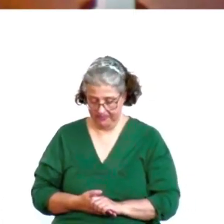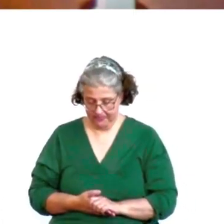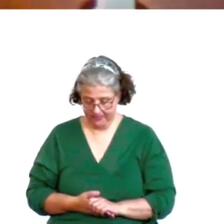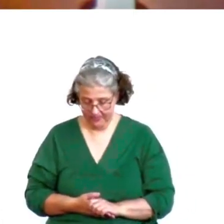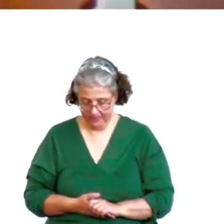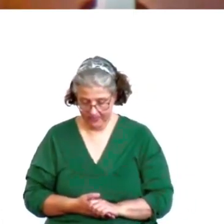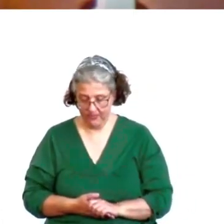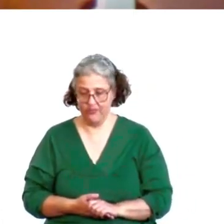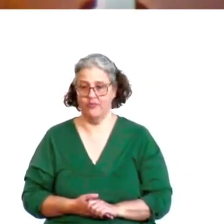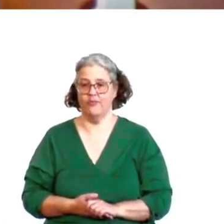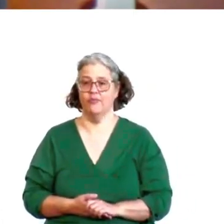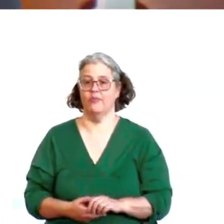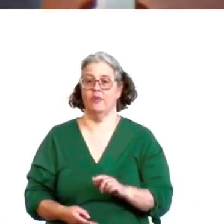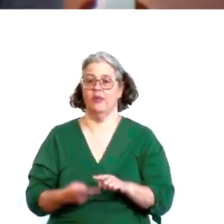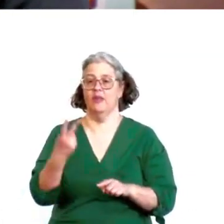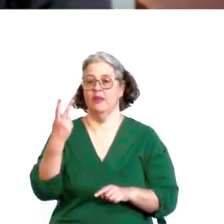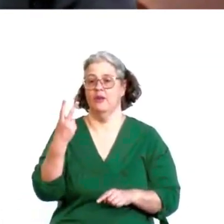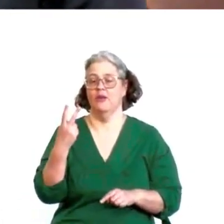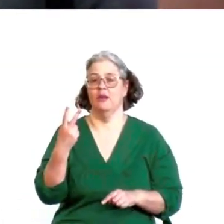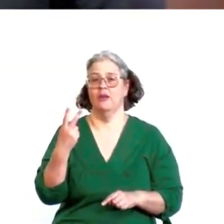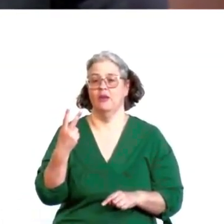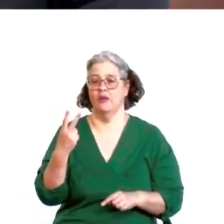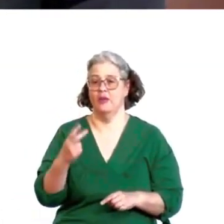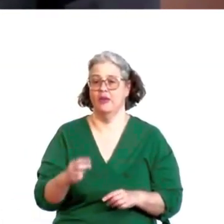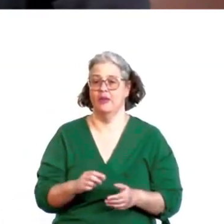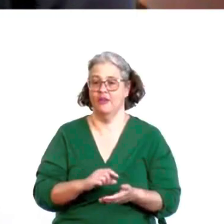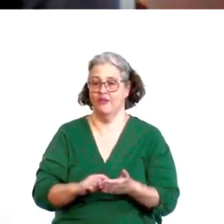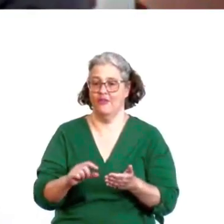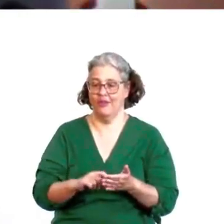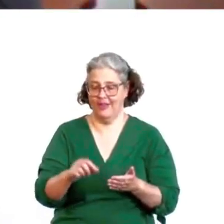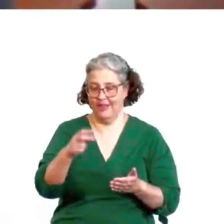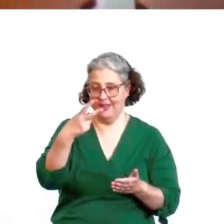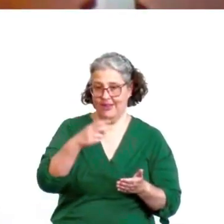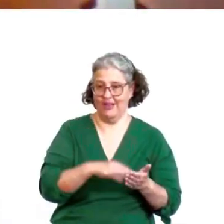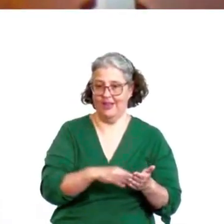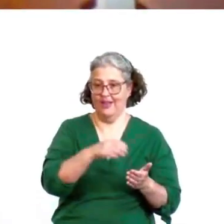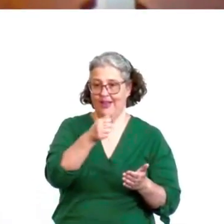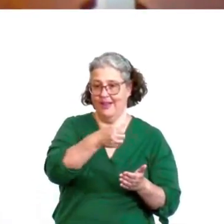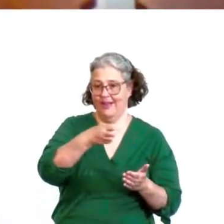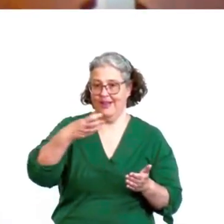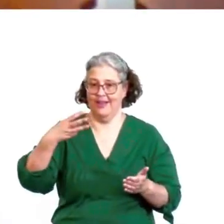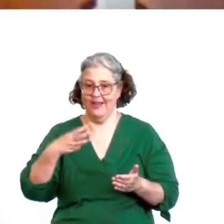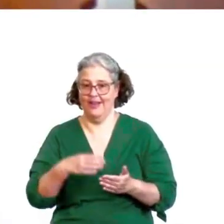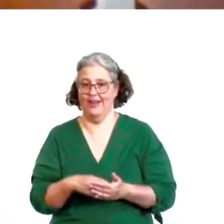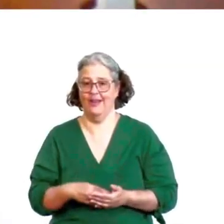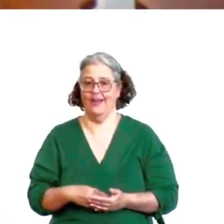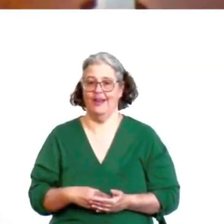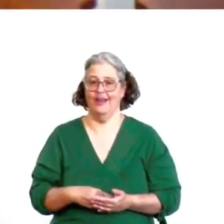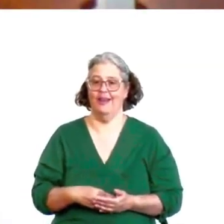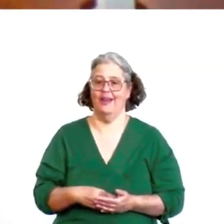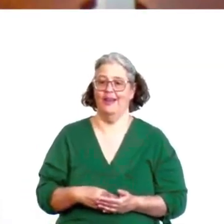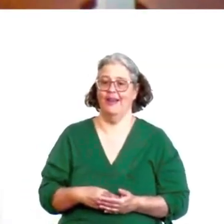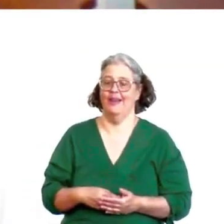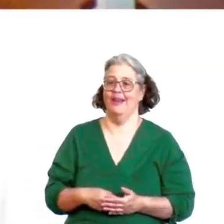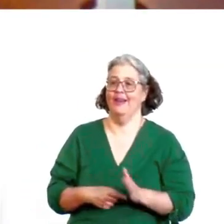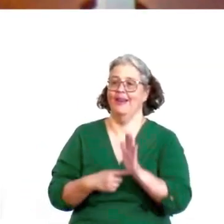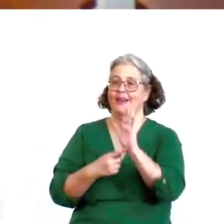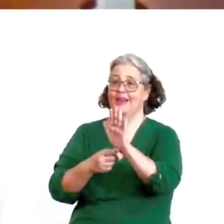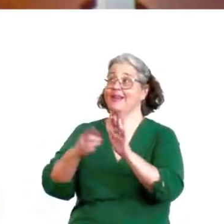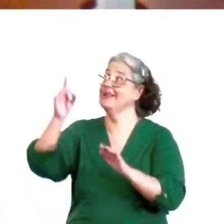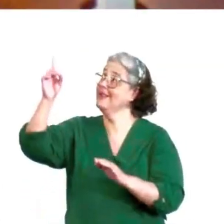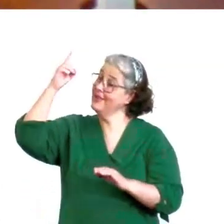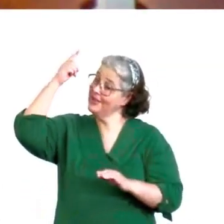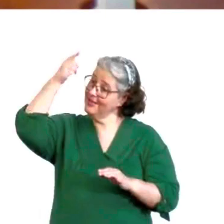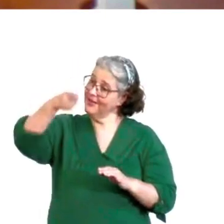Em segundo lugar, nós temos no texto os versos 2 e 3 que vão nos revelar que essa ordem de Deus,